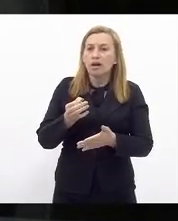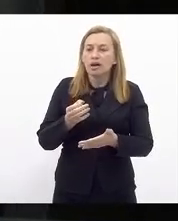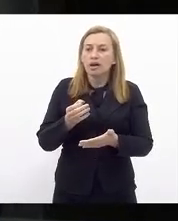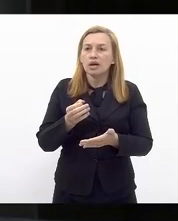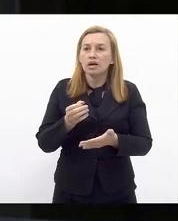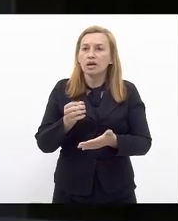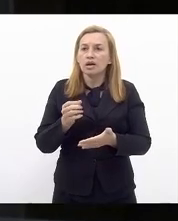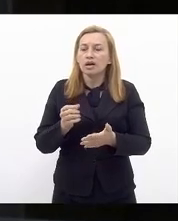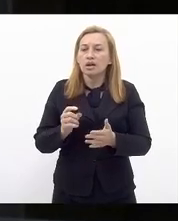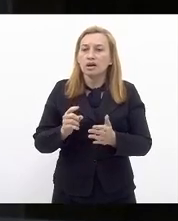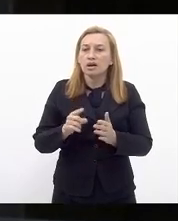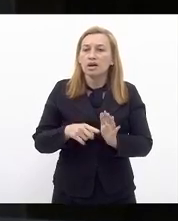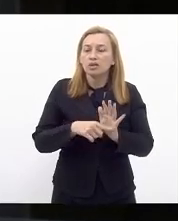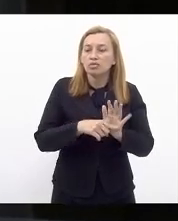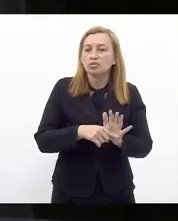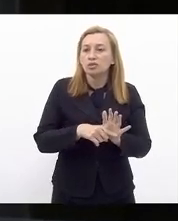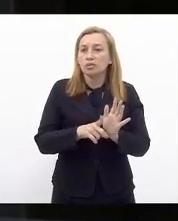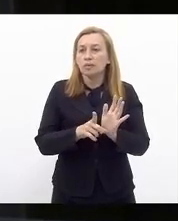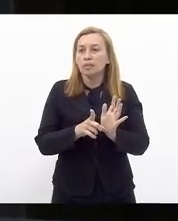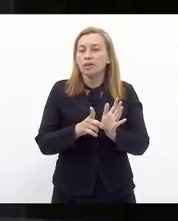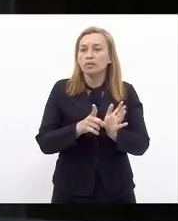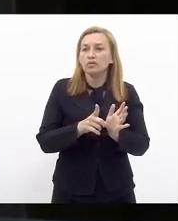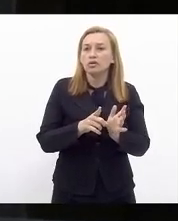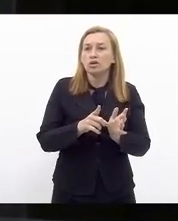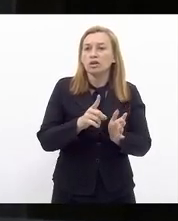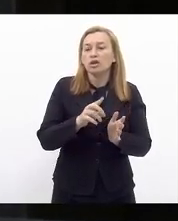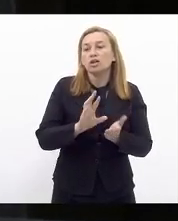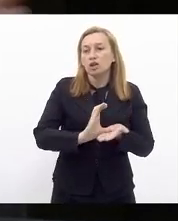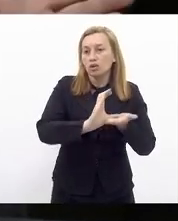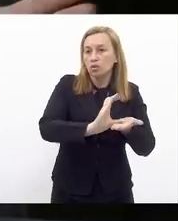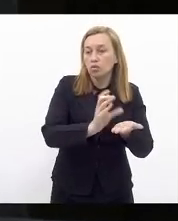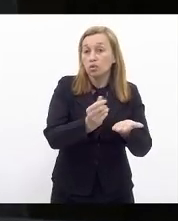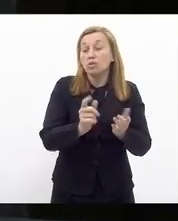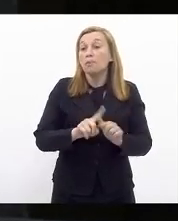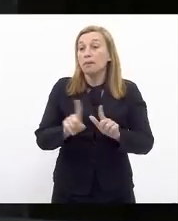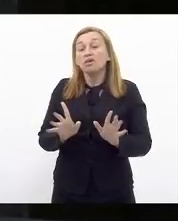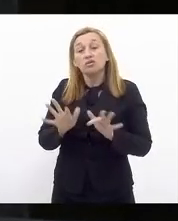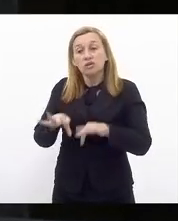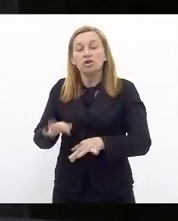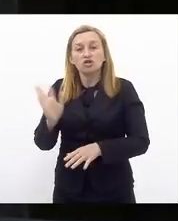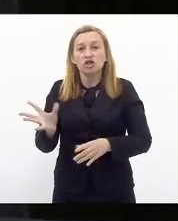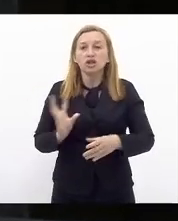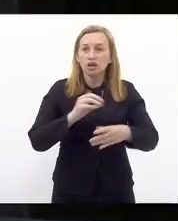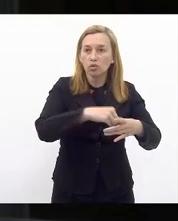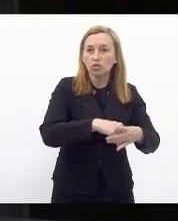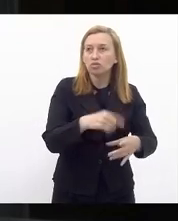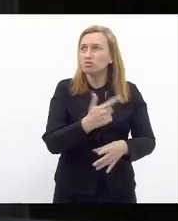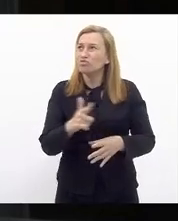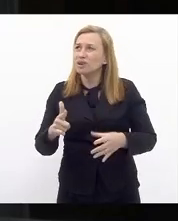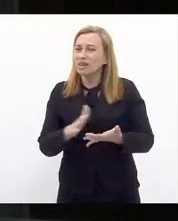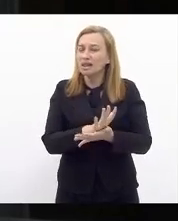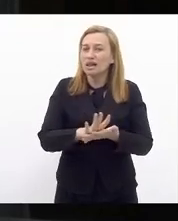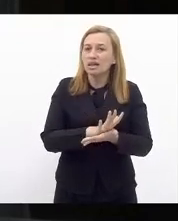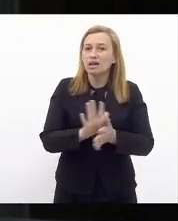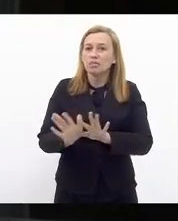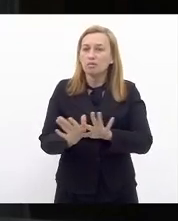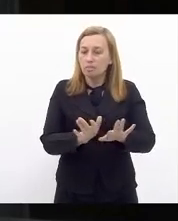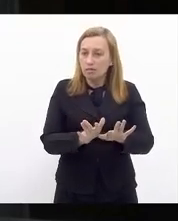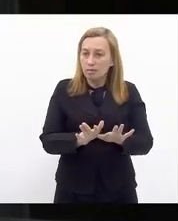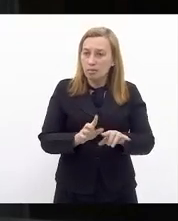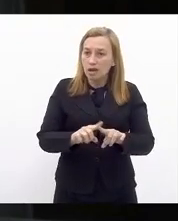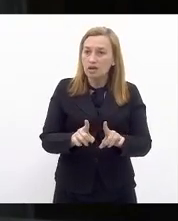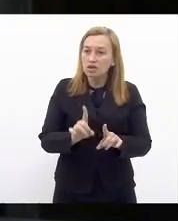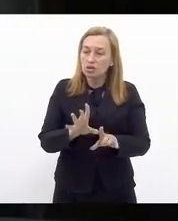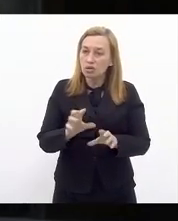desses recursos mas enfim no final mas só tá incluído e nenhum Inconveniente mais é